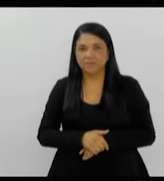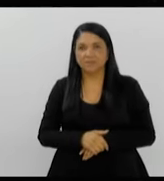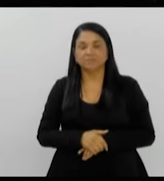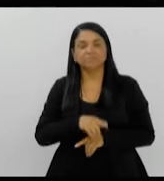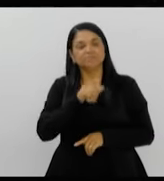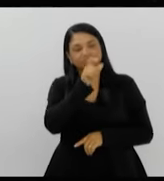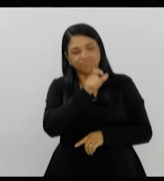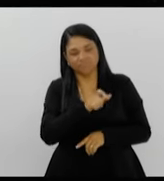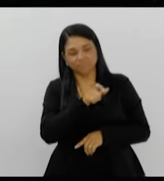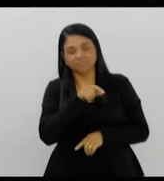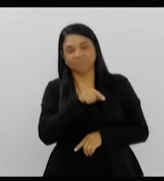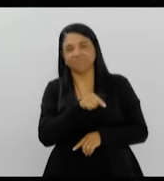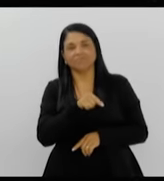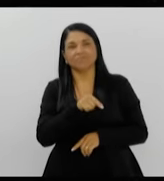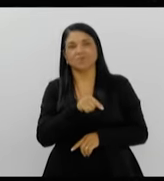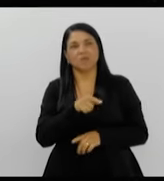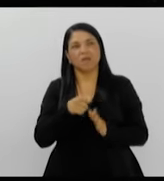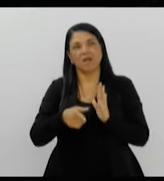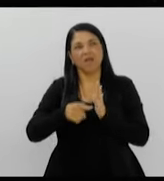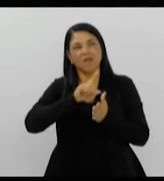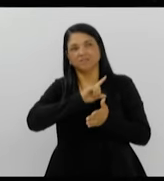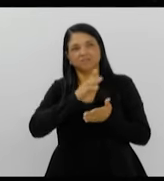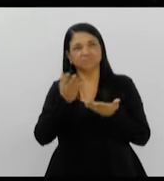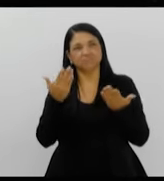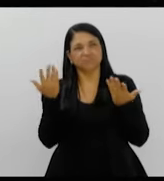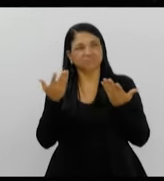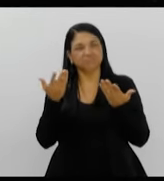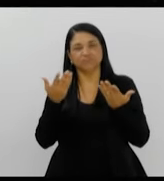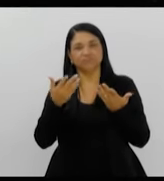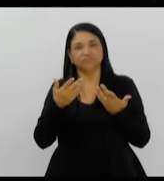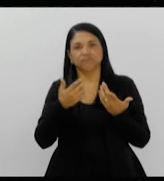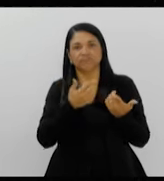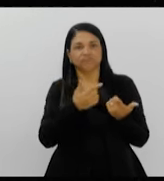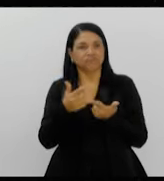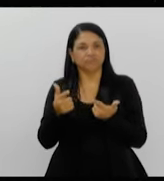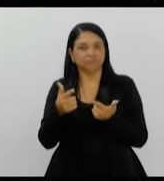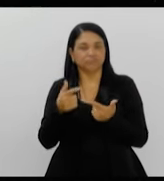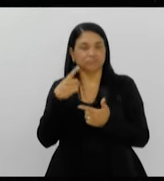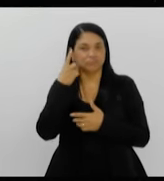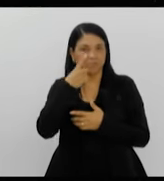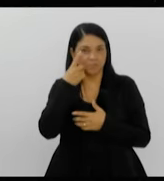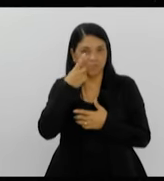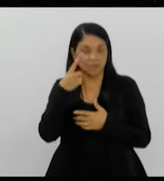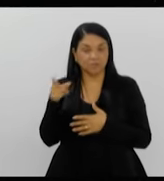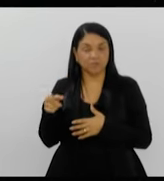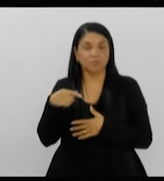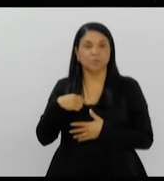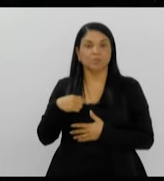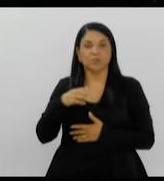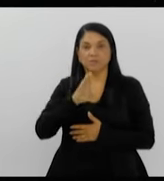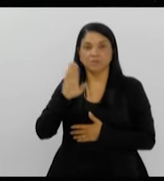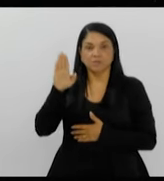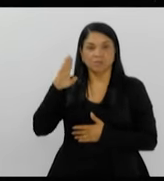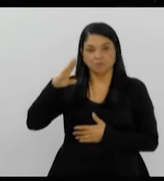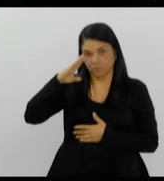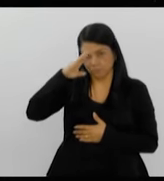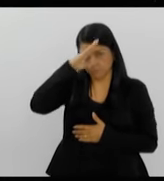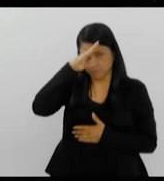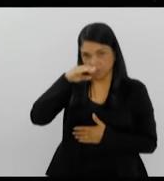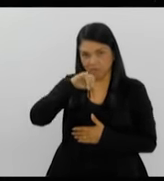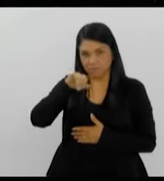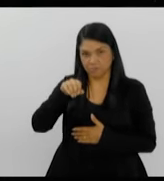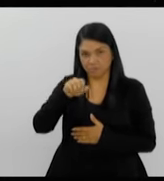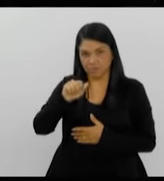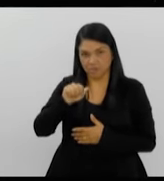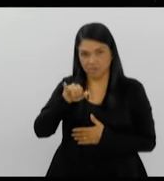deputado acho quando o então candidato Jair bolsonaro